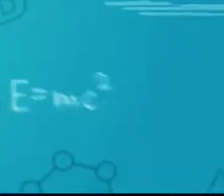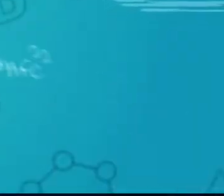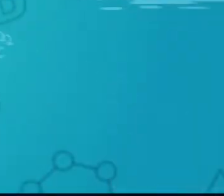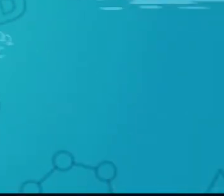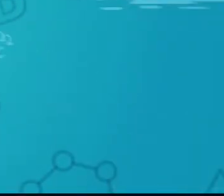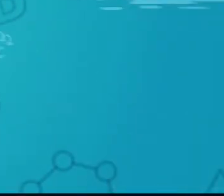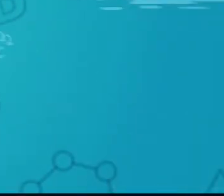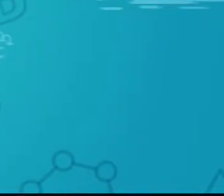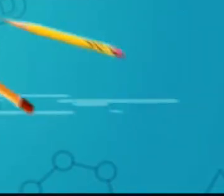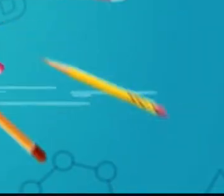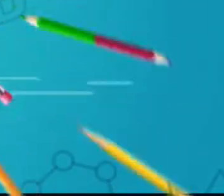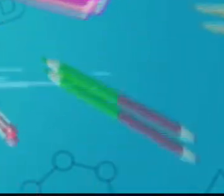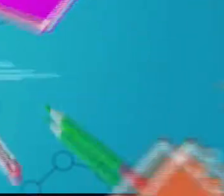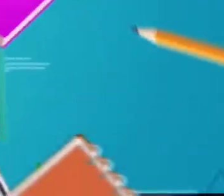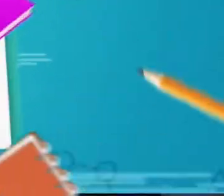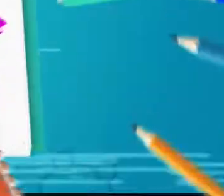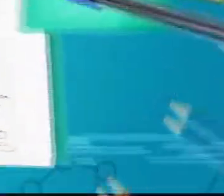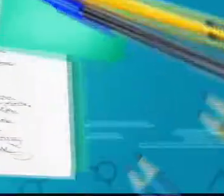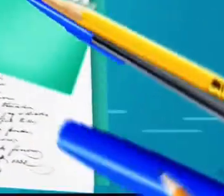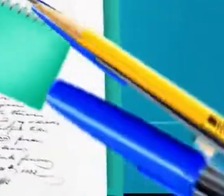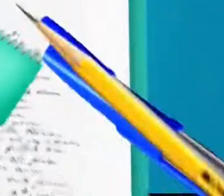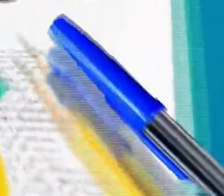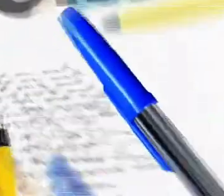E aí